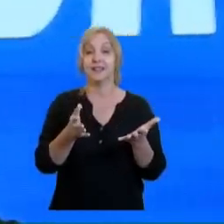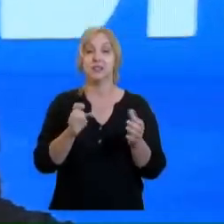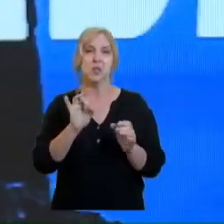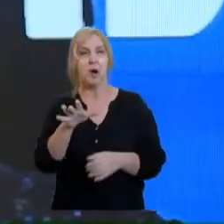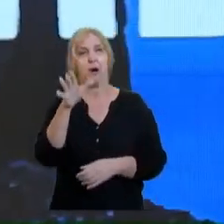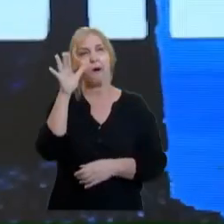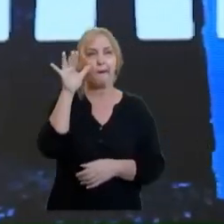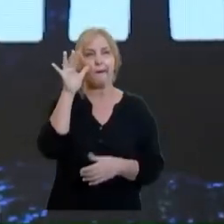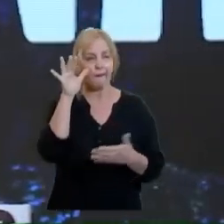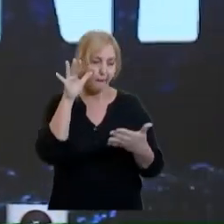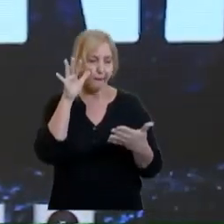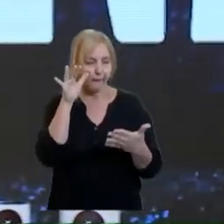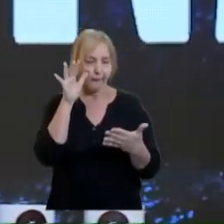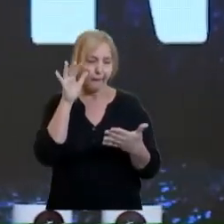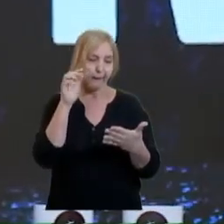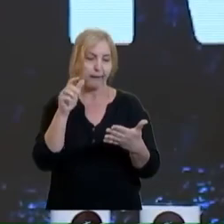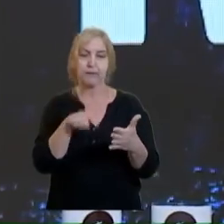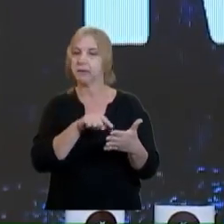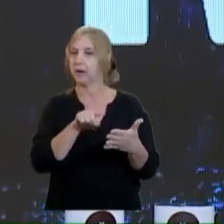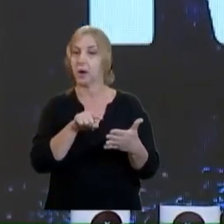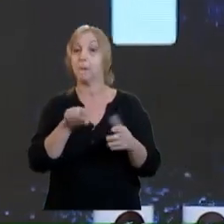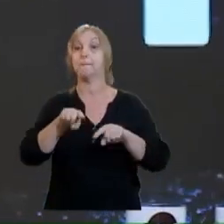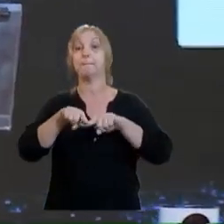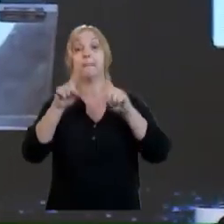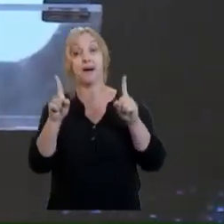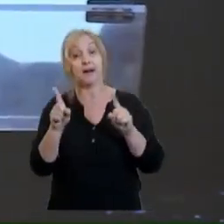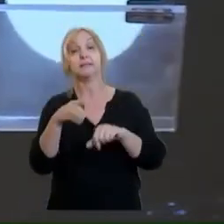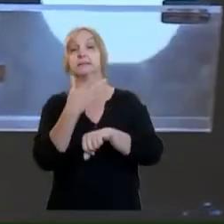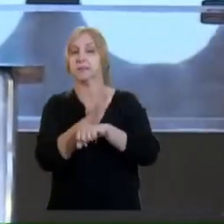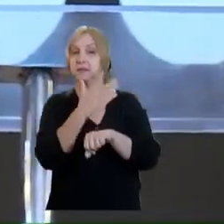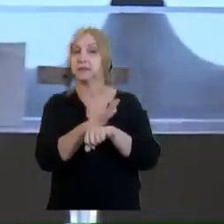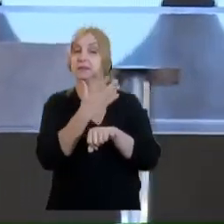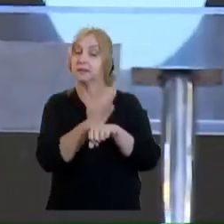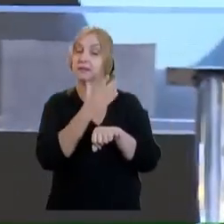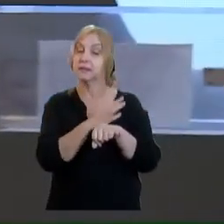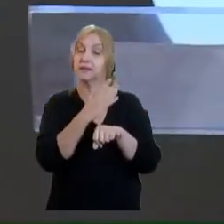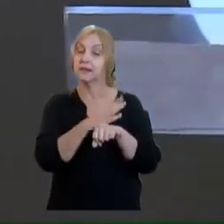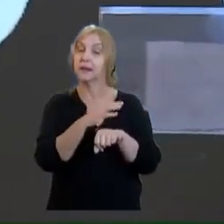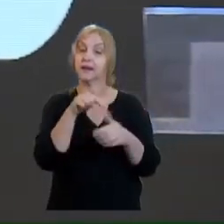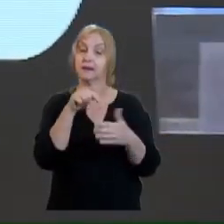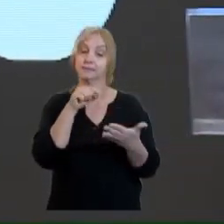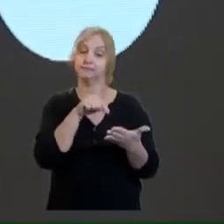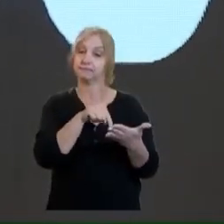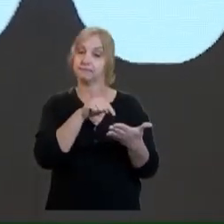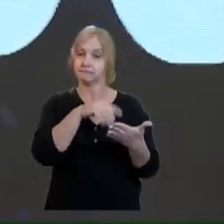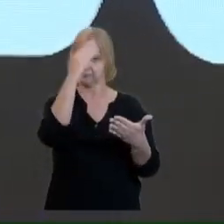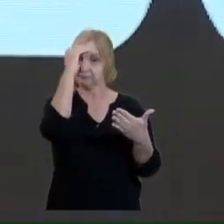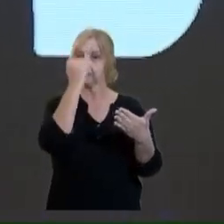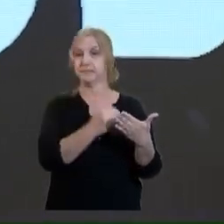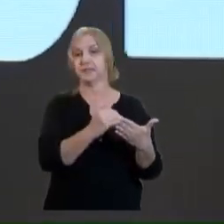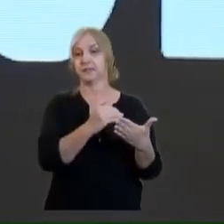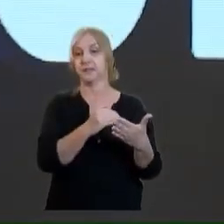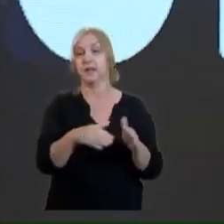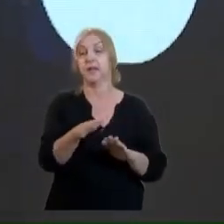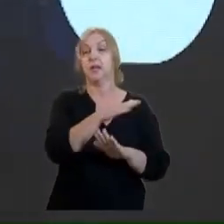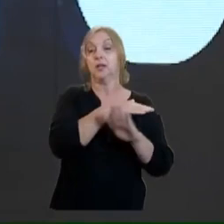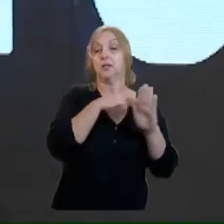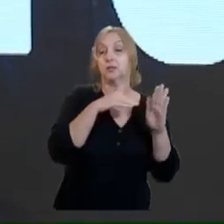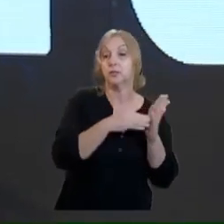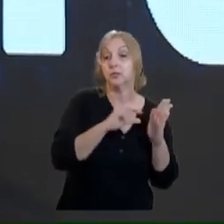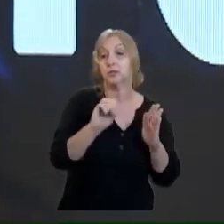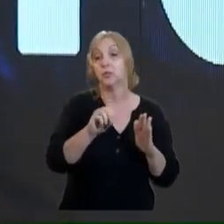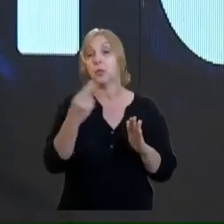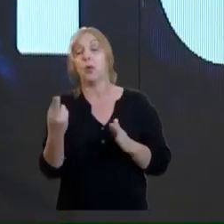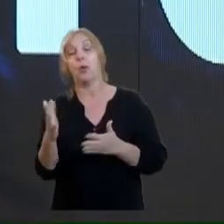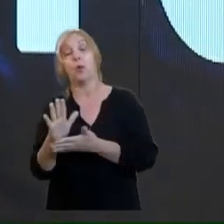da palavra, mas praticantes da palavra. Tudo na vida é sempre isso, ou é tudo ou é